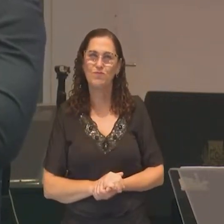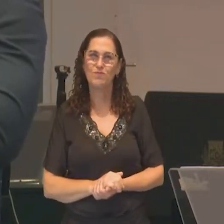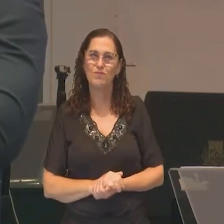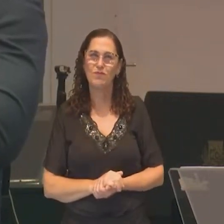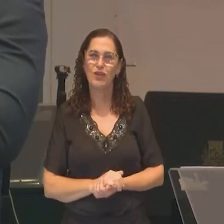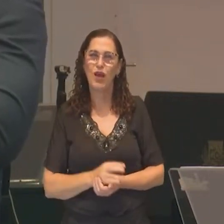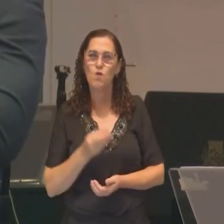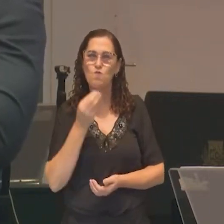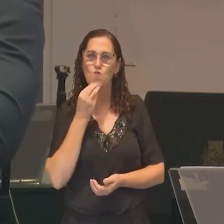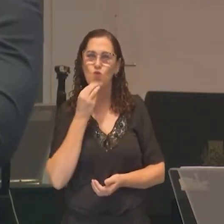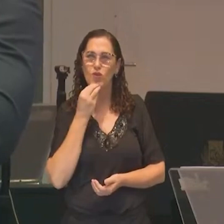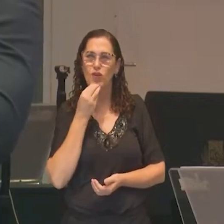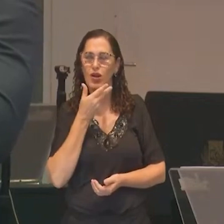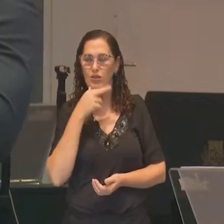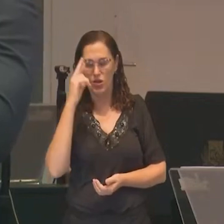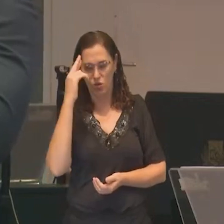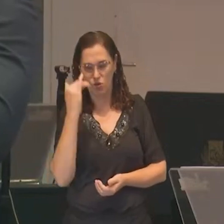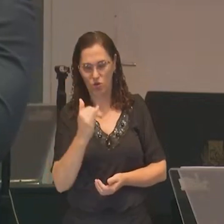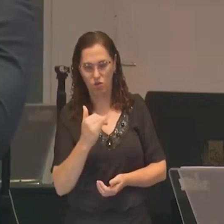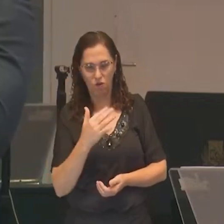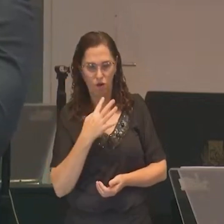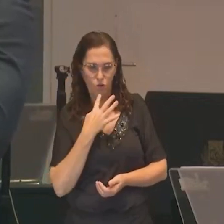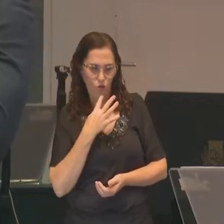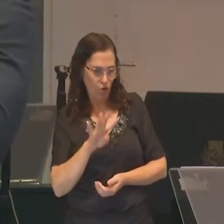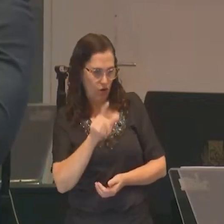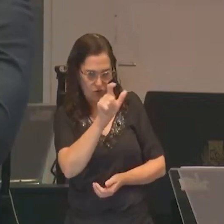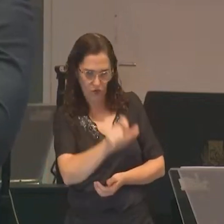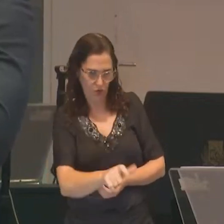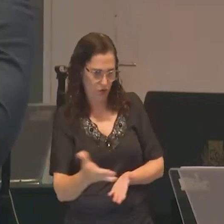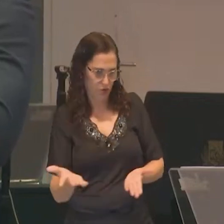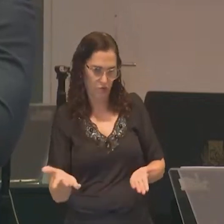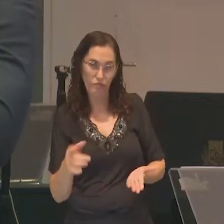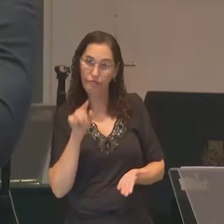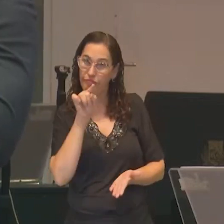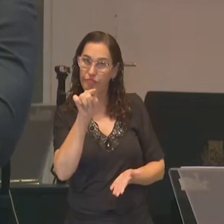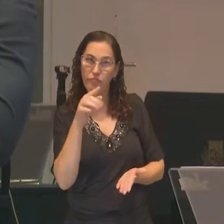ele poderá dizer: eu não conheço você?